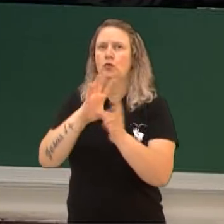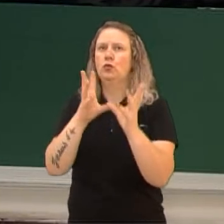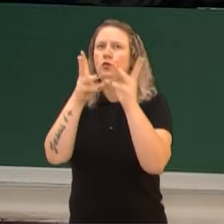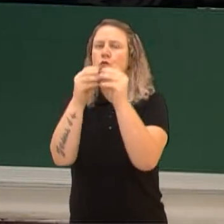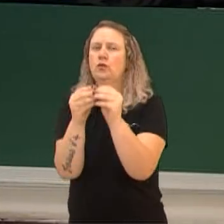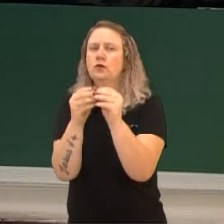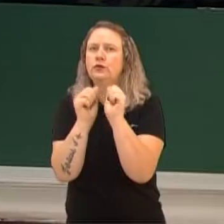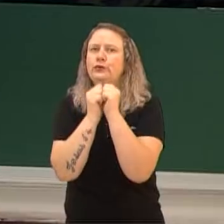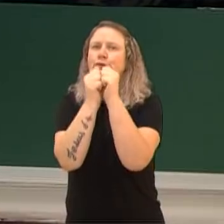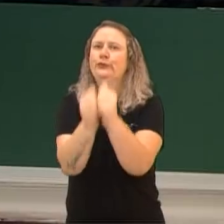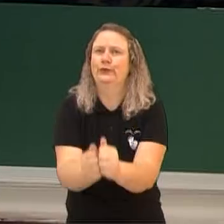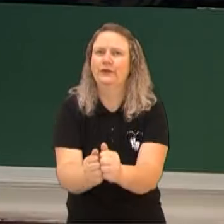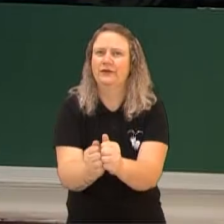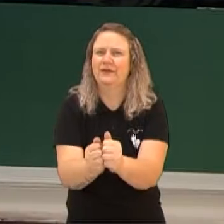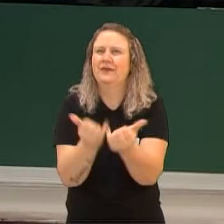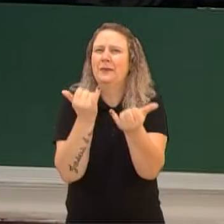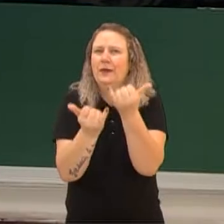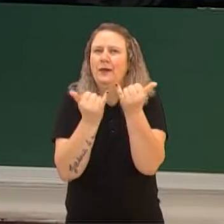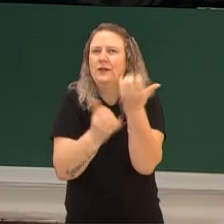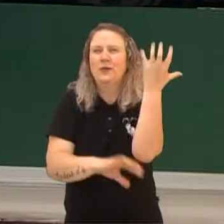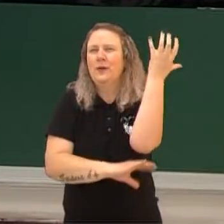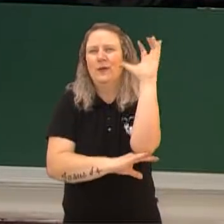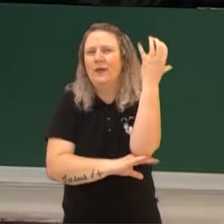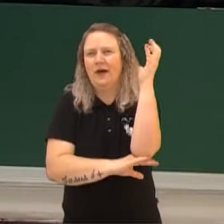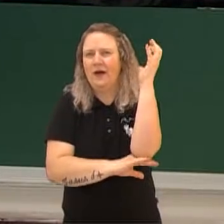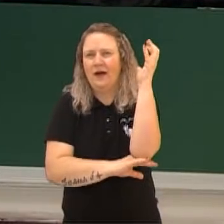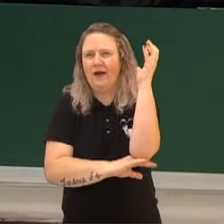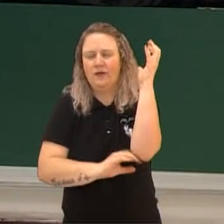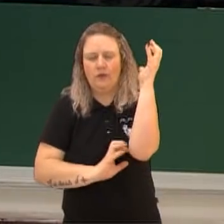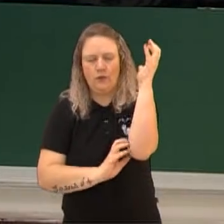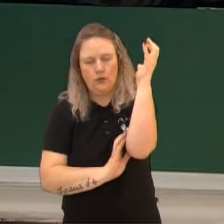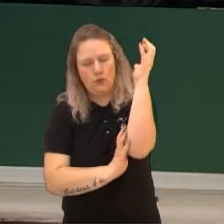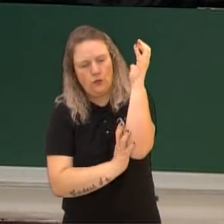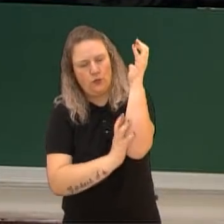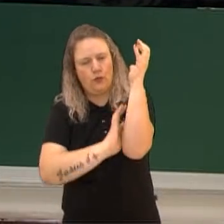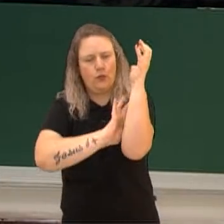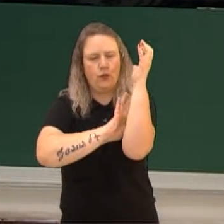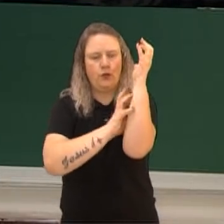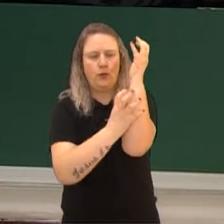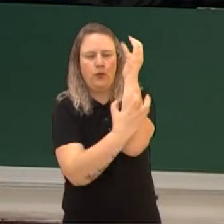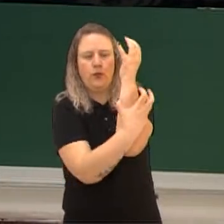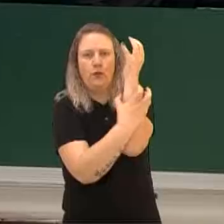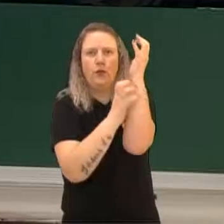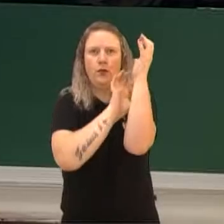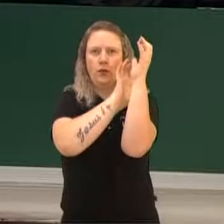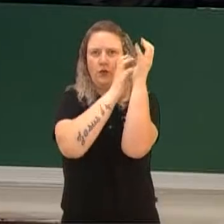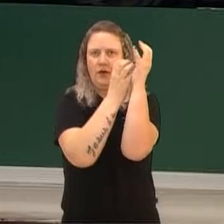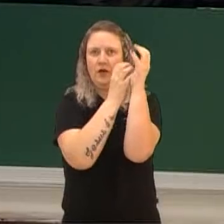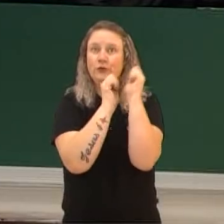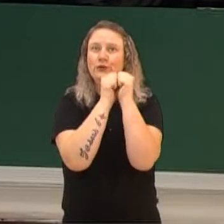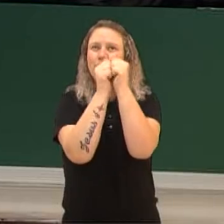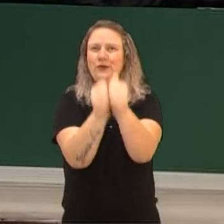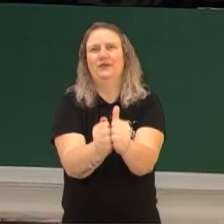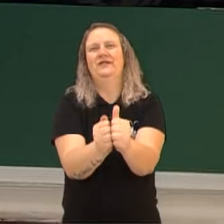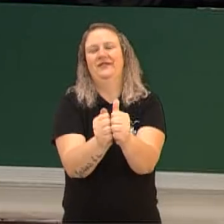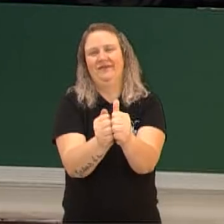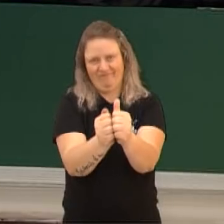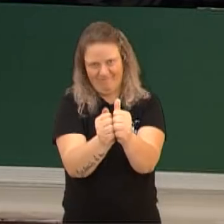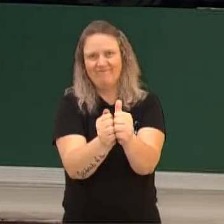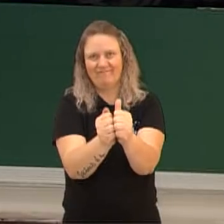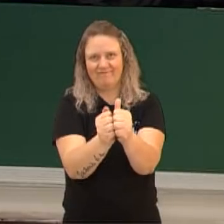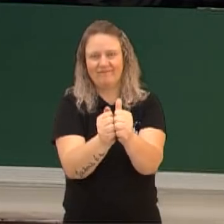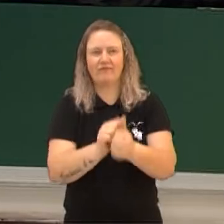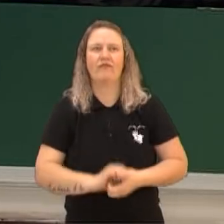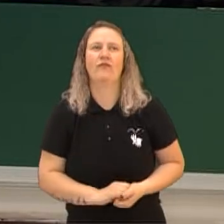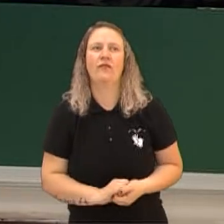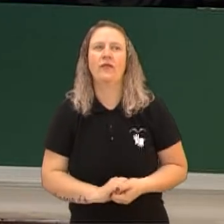isso seria algo sincrético. Então, vamos lá. São palavras um pouco difíceis, mas a gente consegue entender. Então, ele queria o quê? Vamos voltar